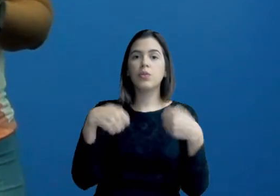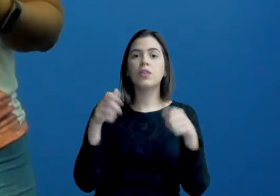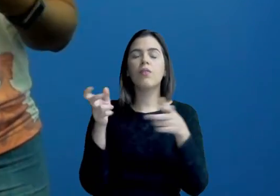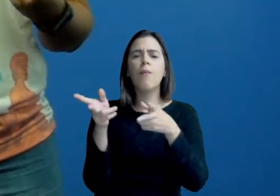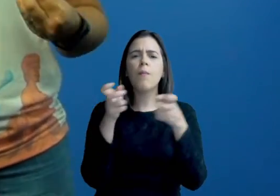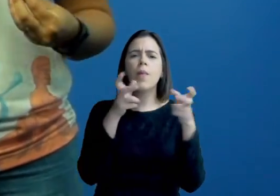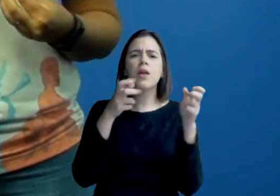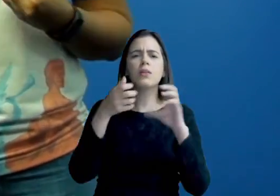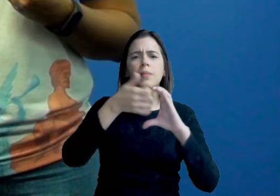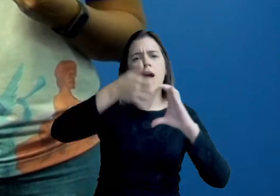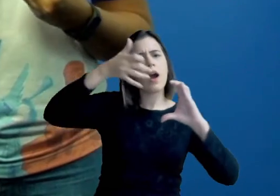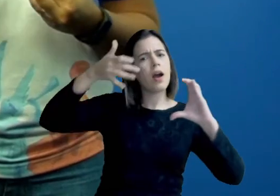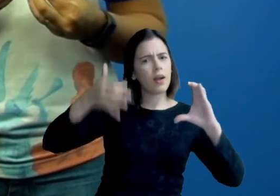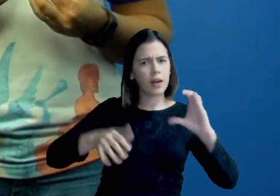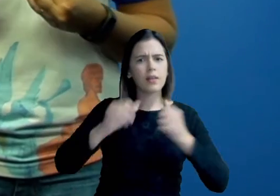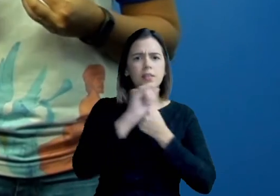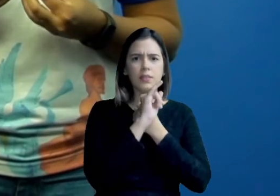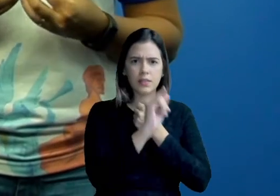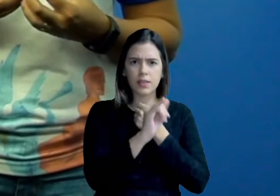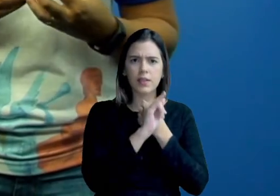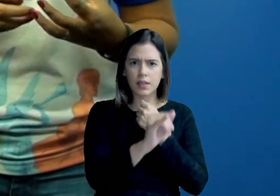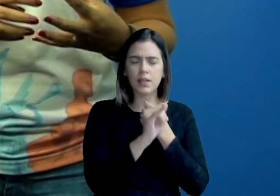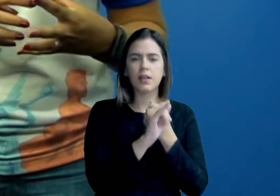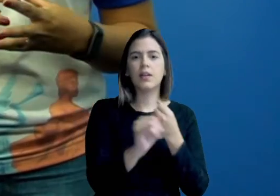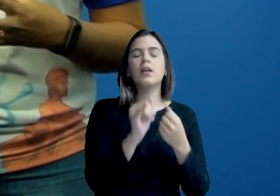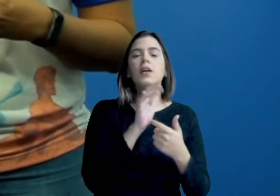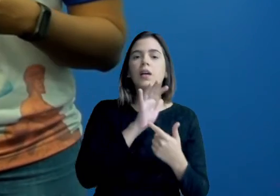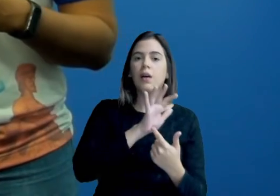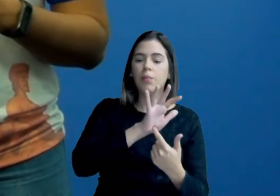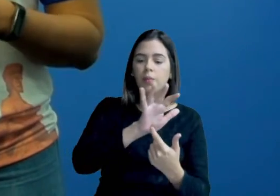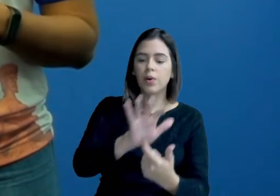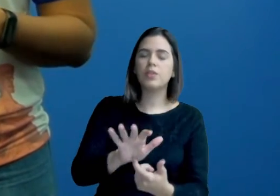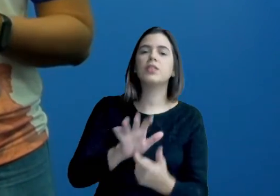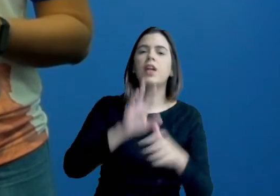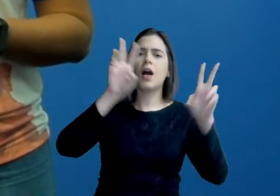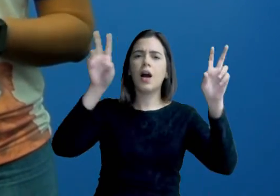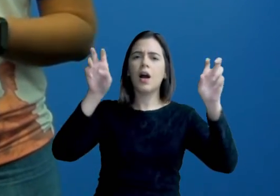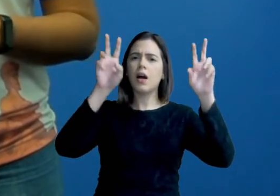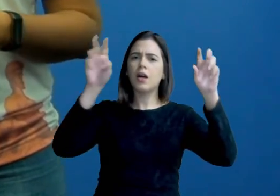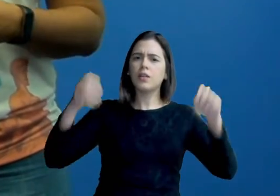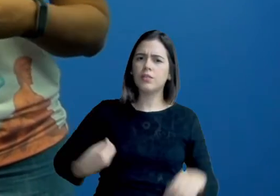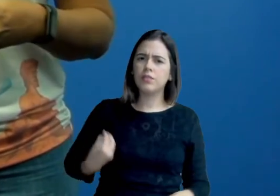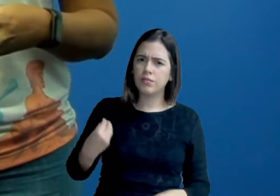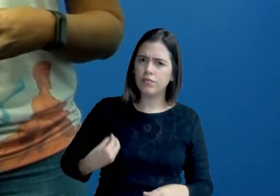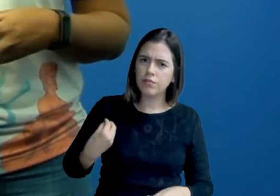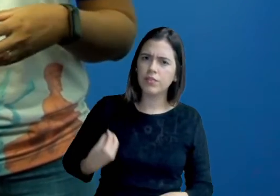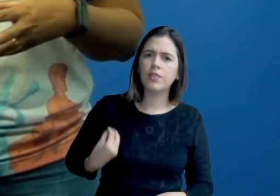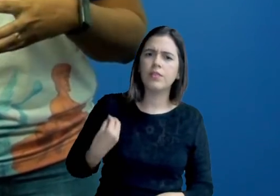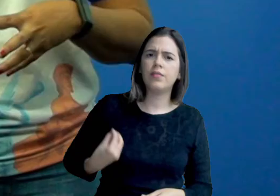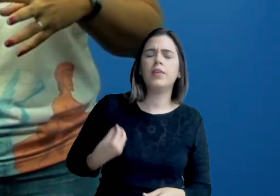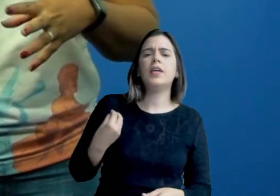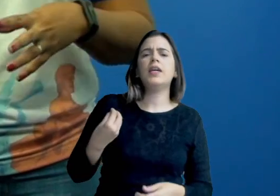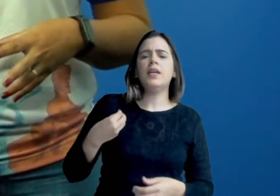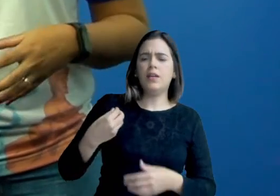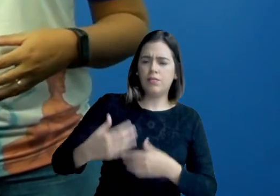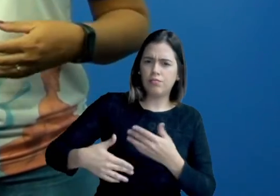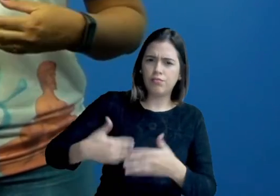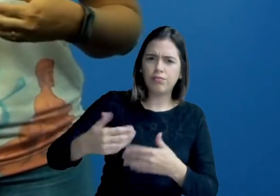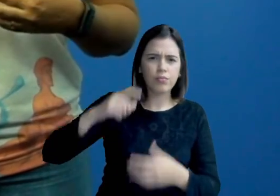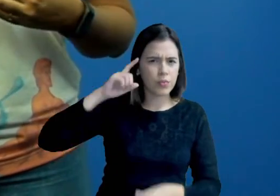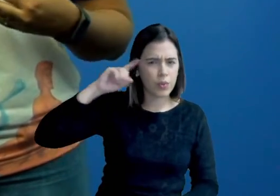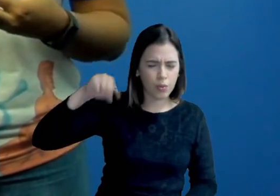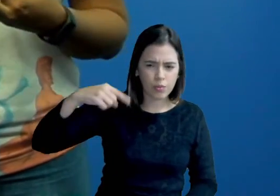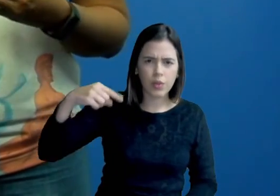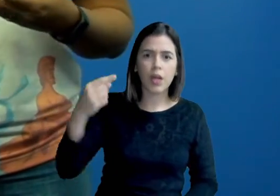perceber aquelas características da crônica, né? Que é trazer assuntos do cotidiano para uma narrativa que prenda